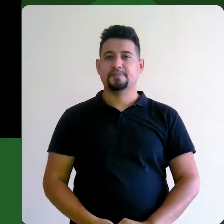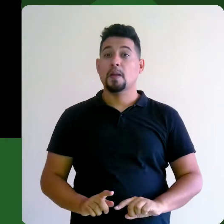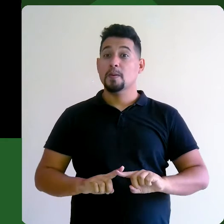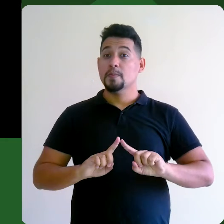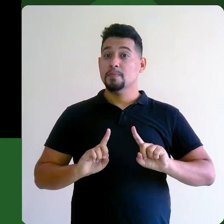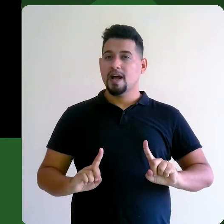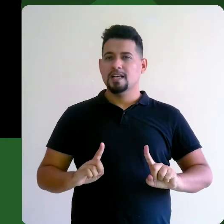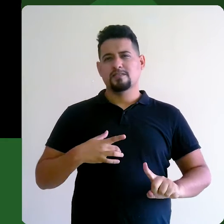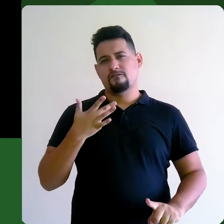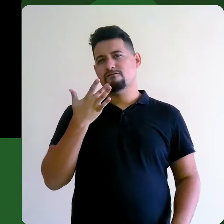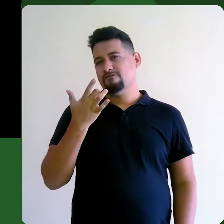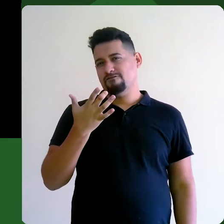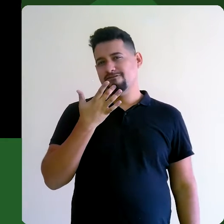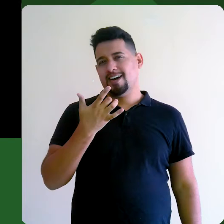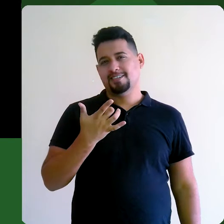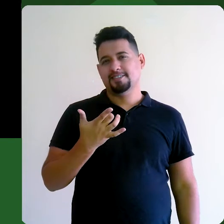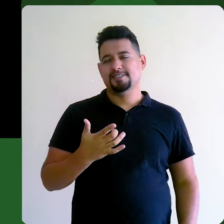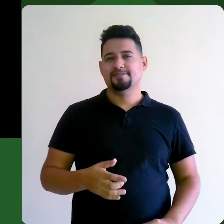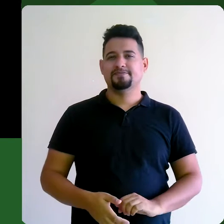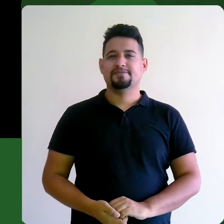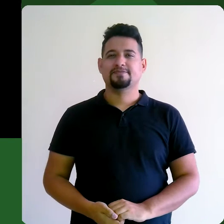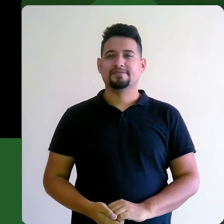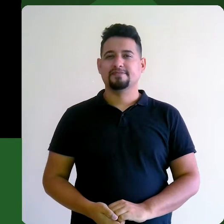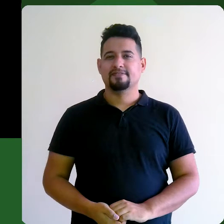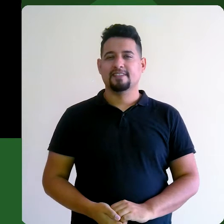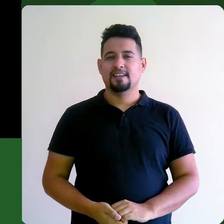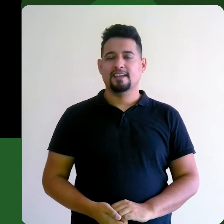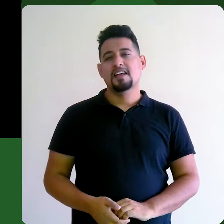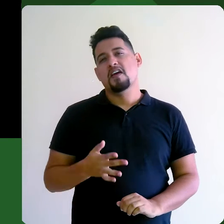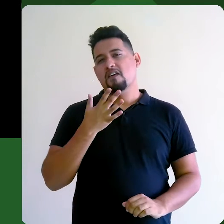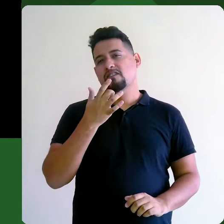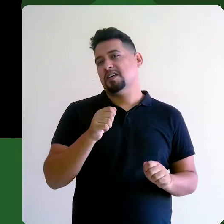cabeça. Embora seja mais fácil